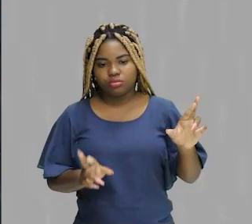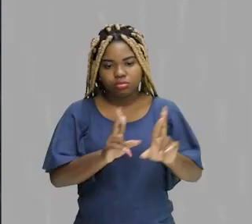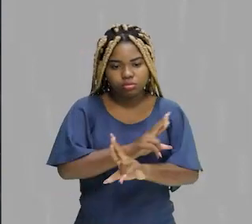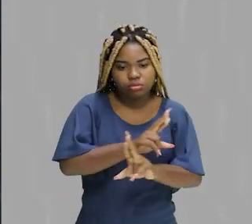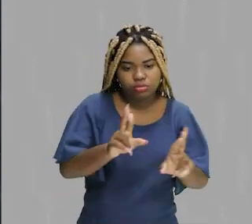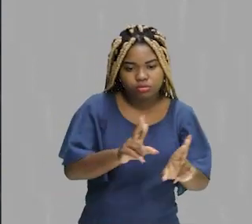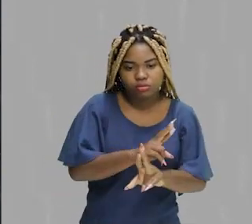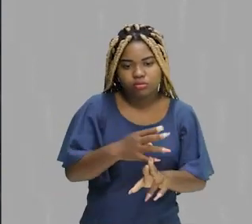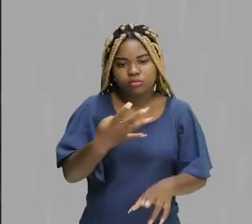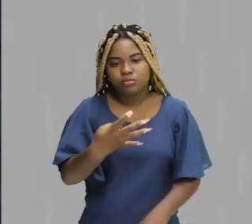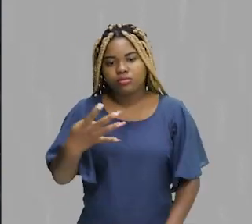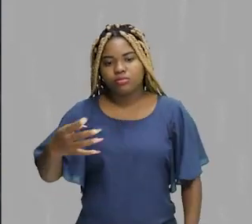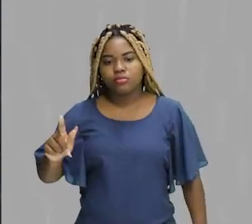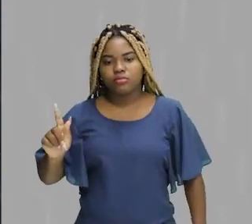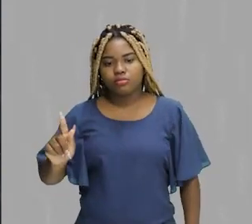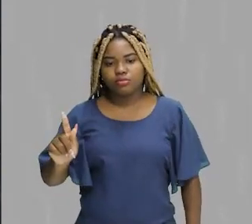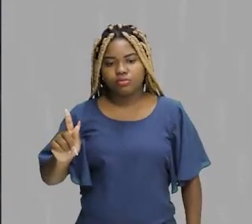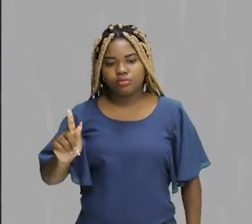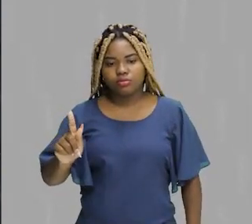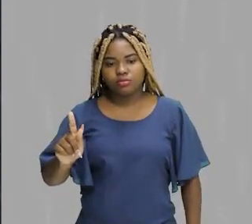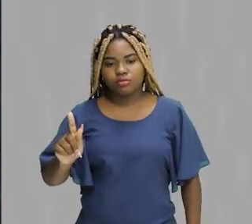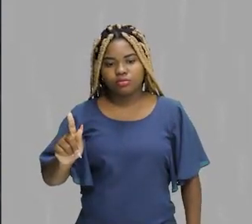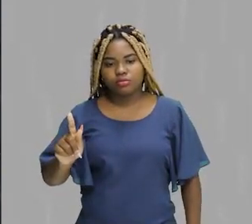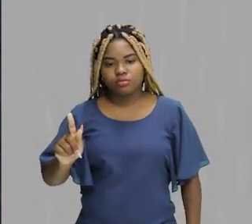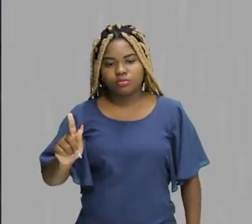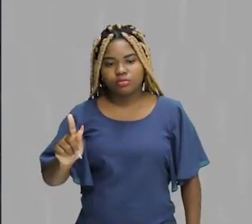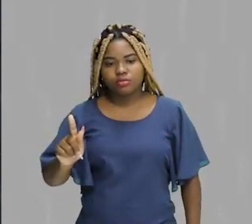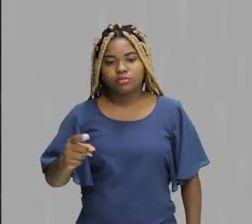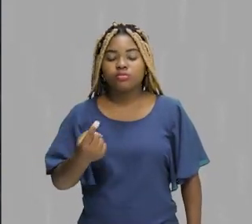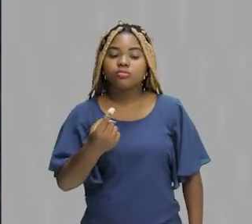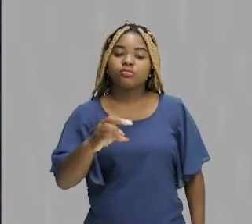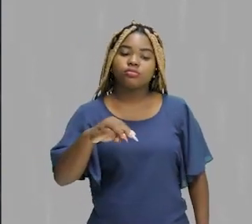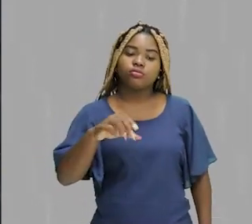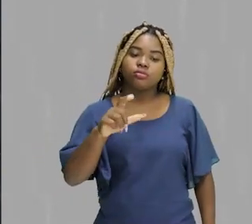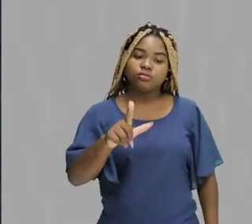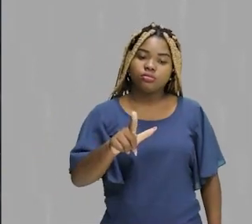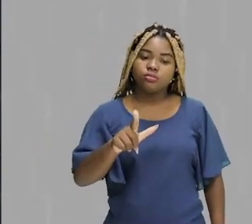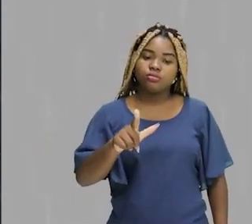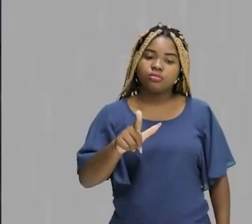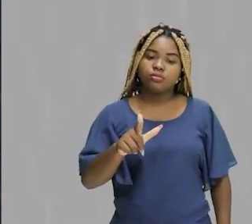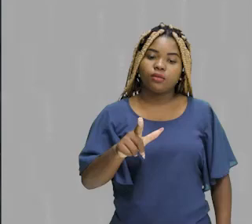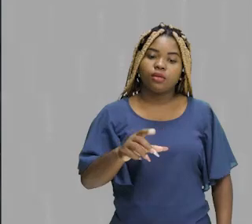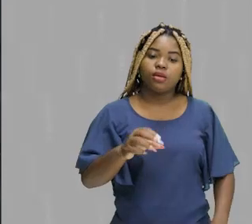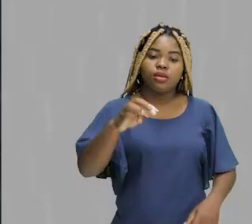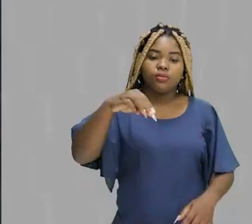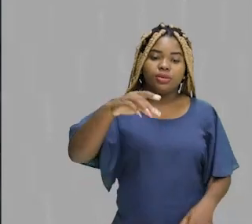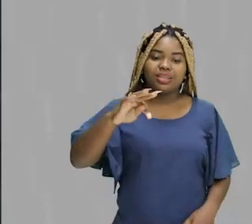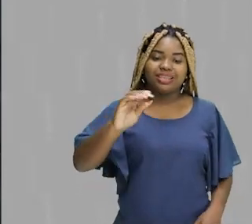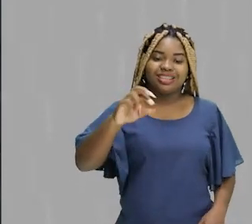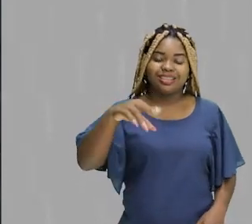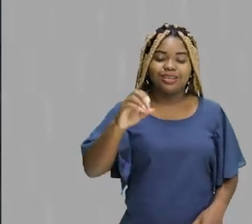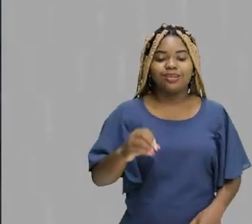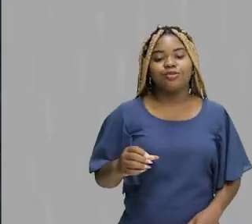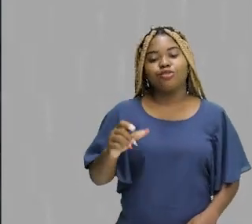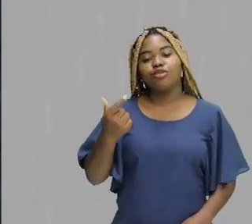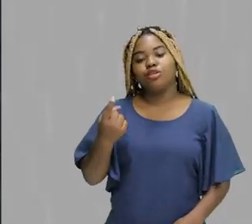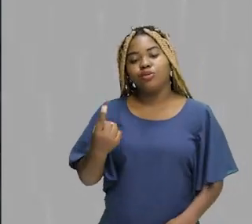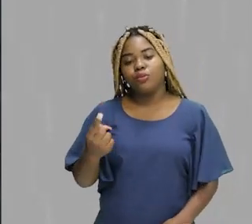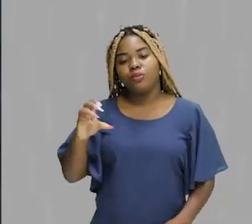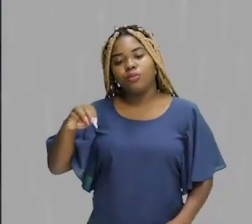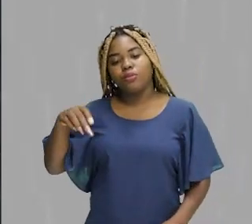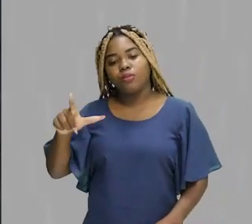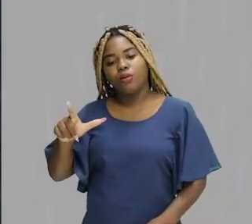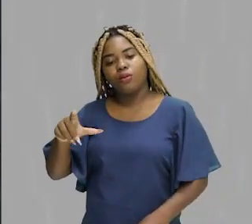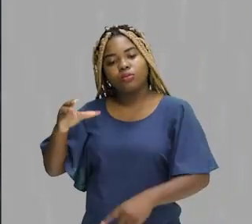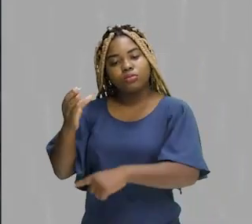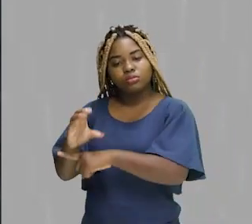44 gramas de CO2, 1 mol de metano com 1 mol de gás carbônico, que pesa 44 gramas.